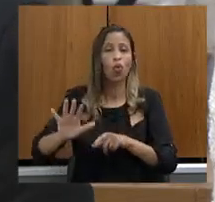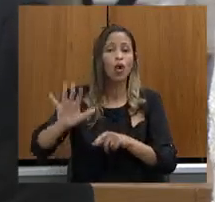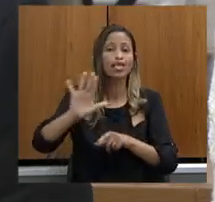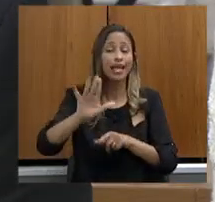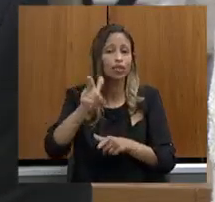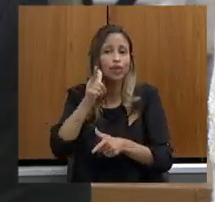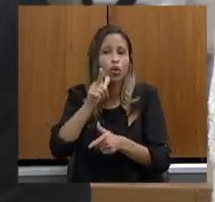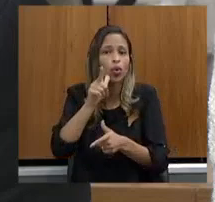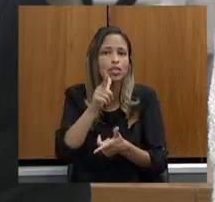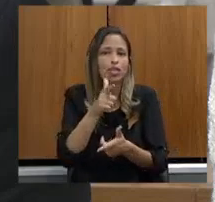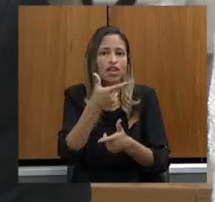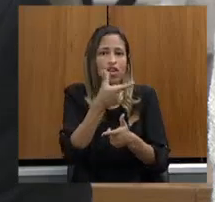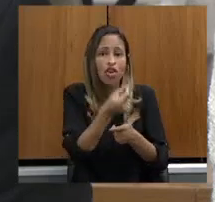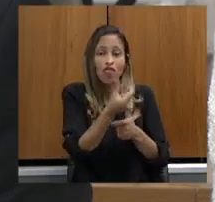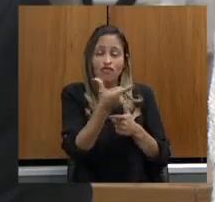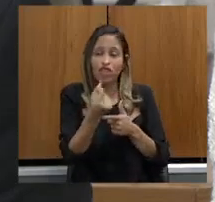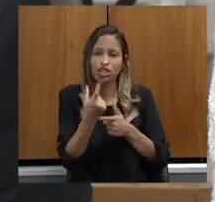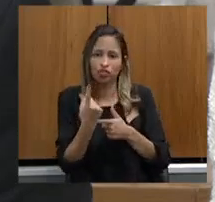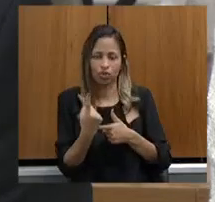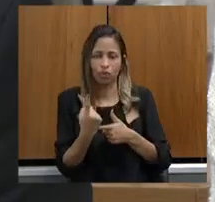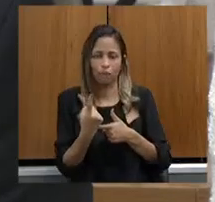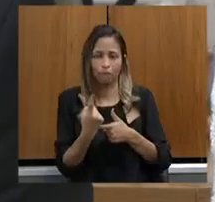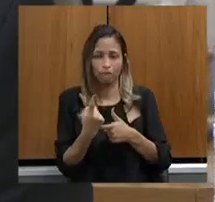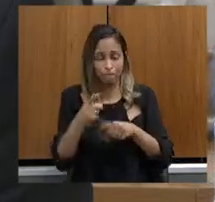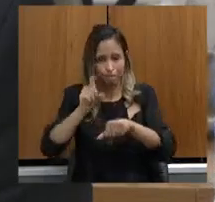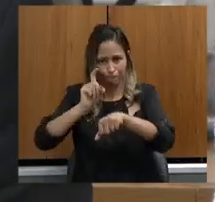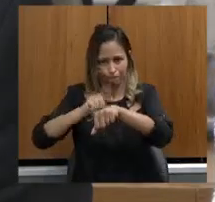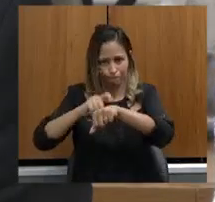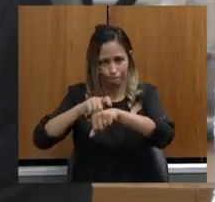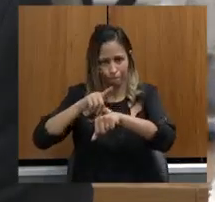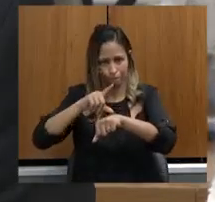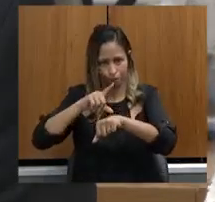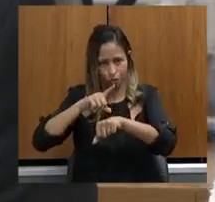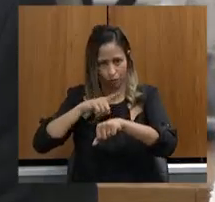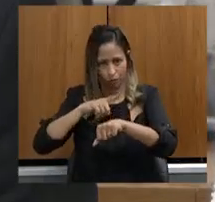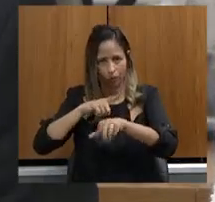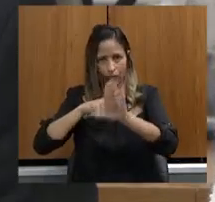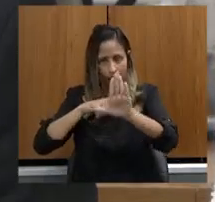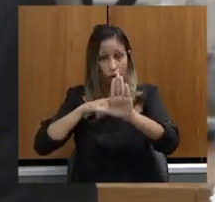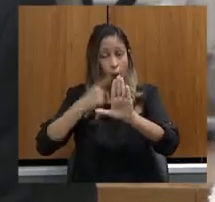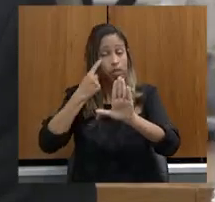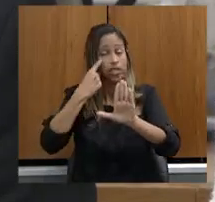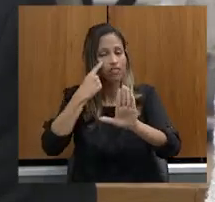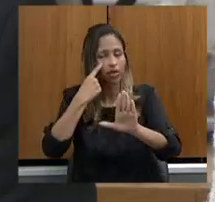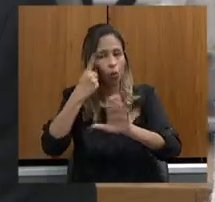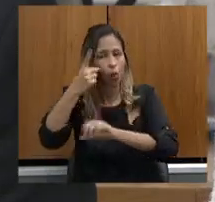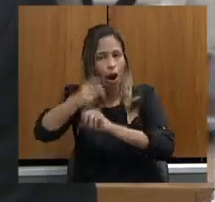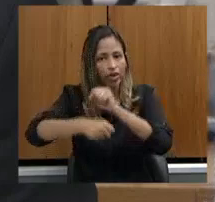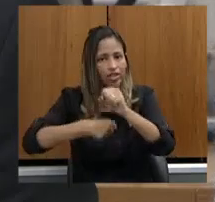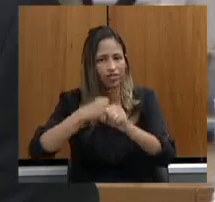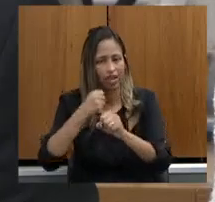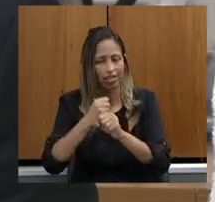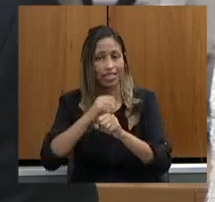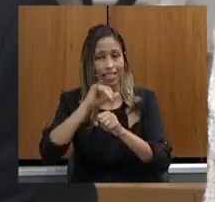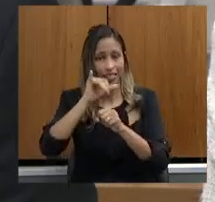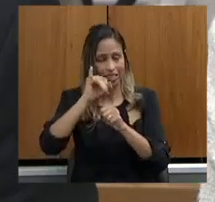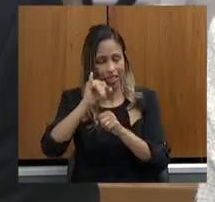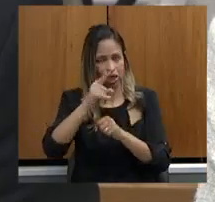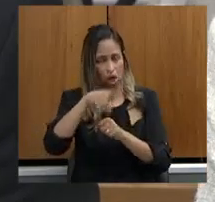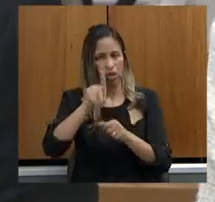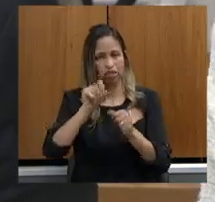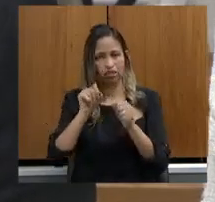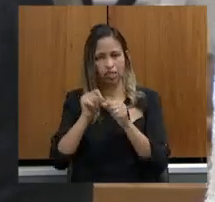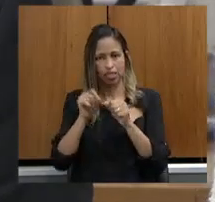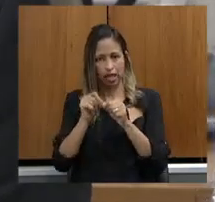alcançando desde 2021 Ou seja a partir do momento que eu tenho só a pessoa tem uma dimensão o ano que vem se a gente fizer